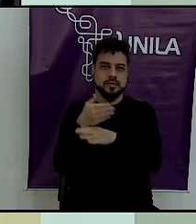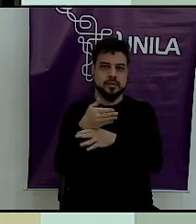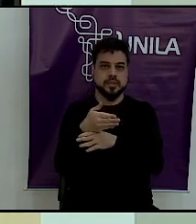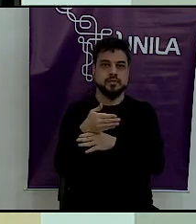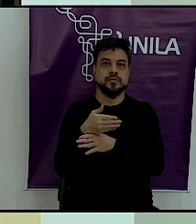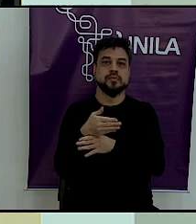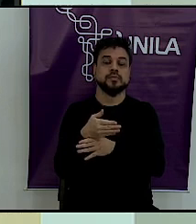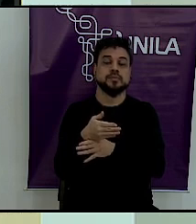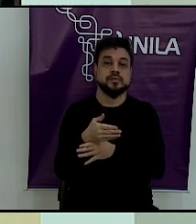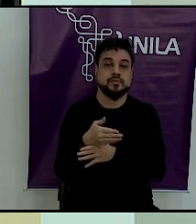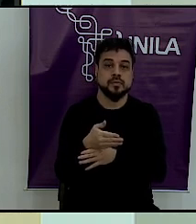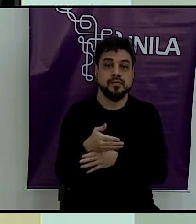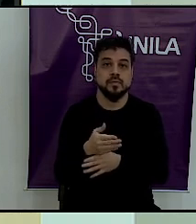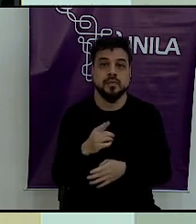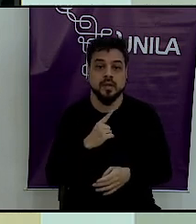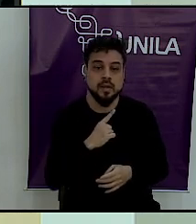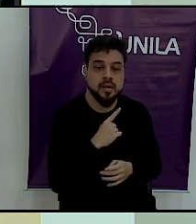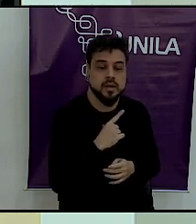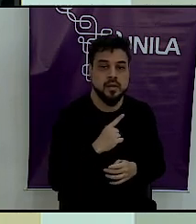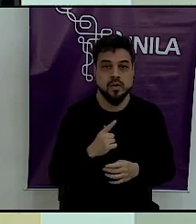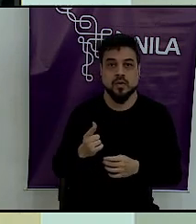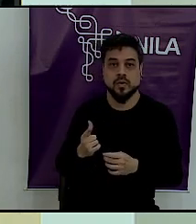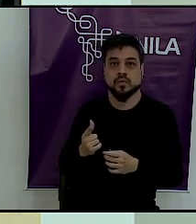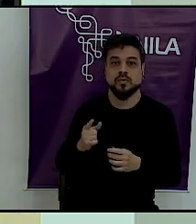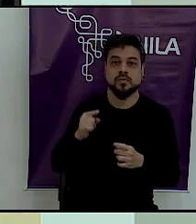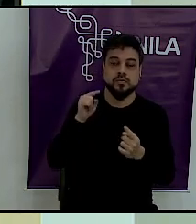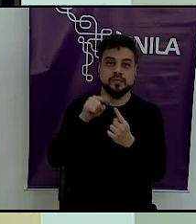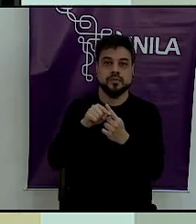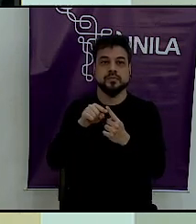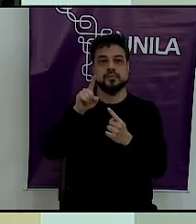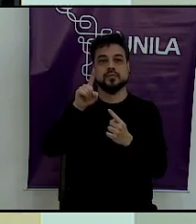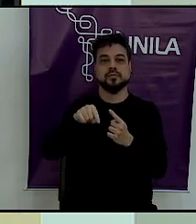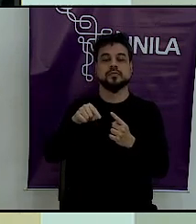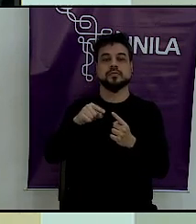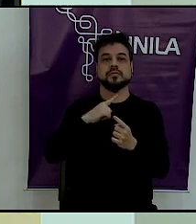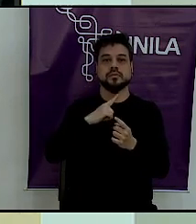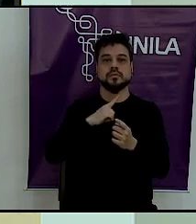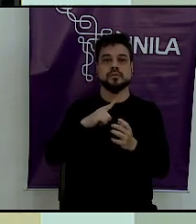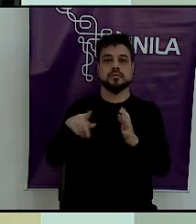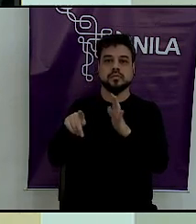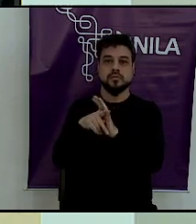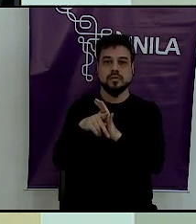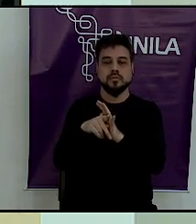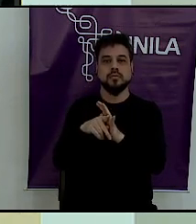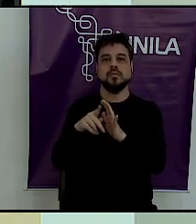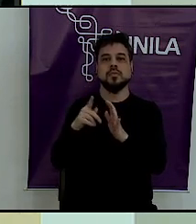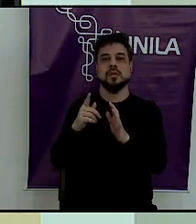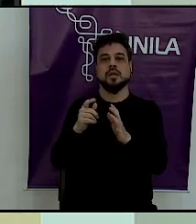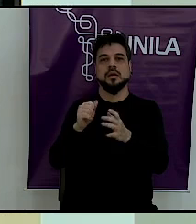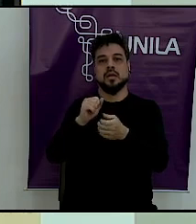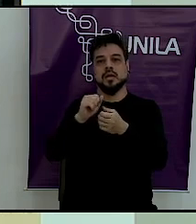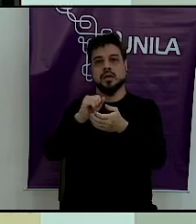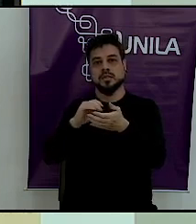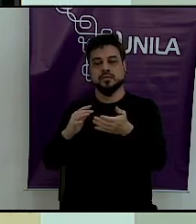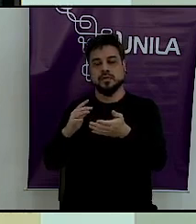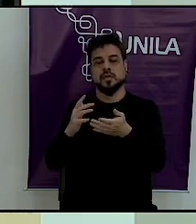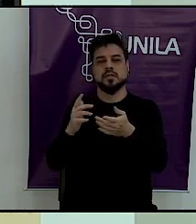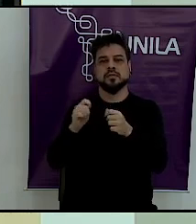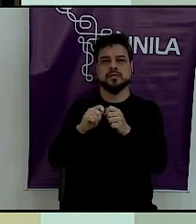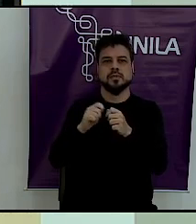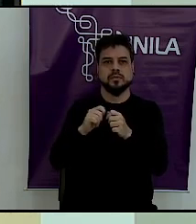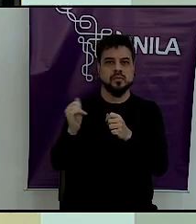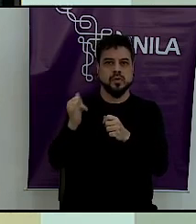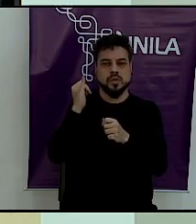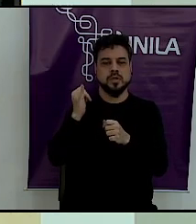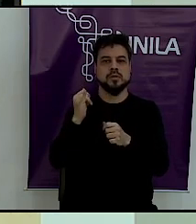é induzir nos cursos de graduação e pós-graduação fomento para atividades que são importantes, estruturantes